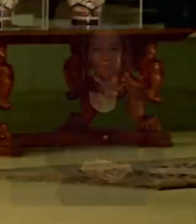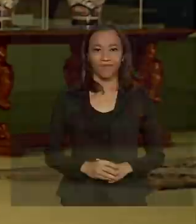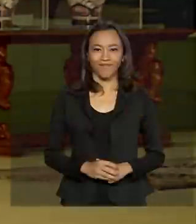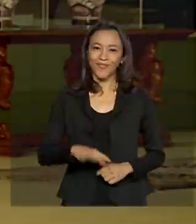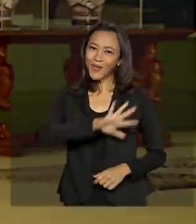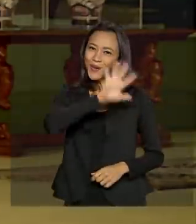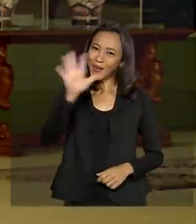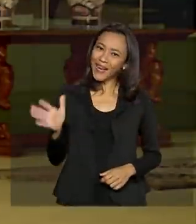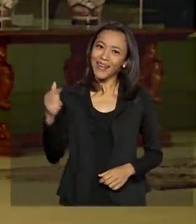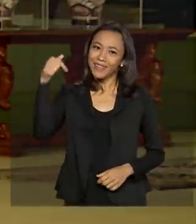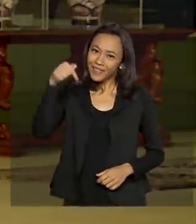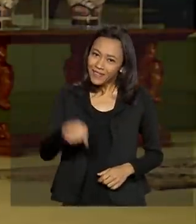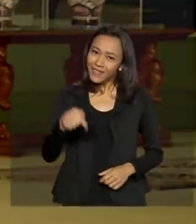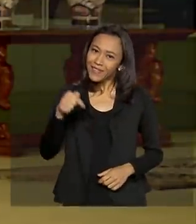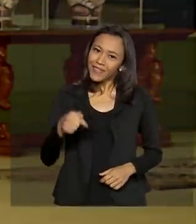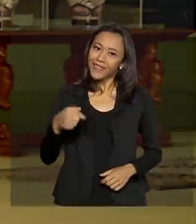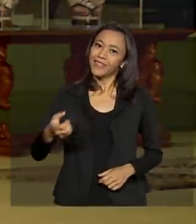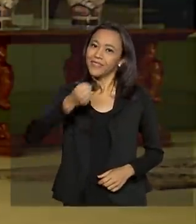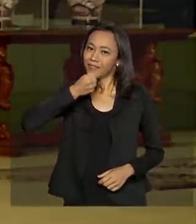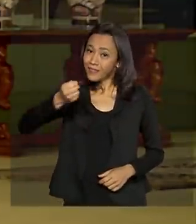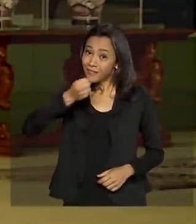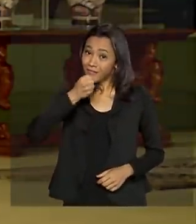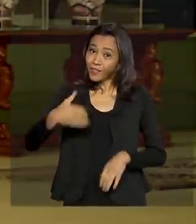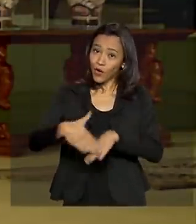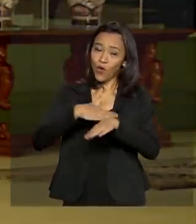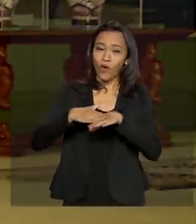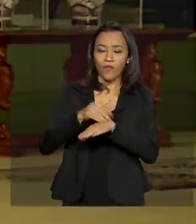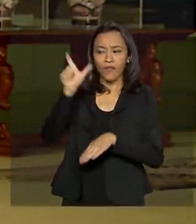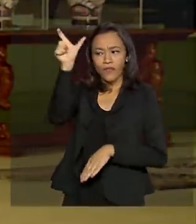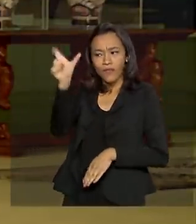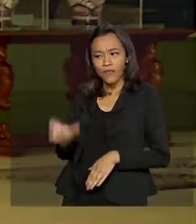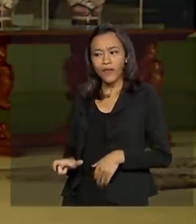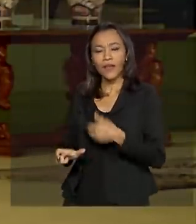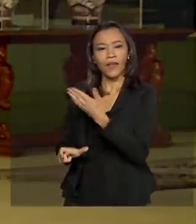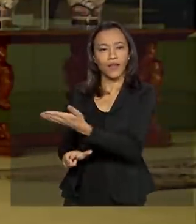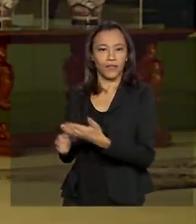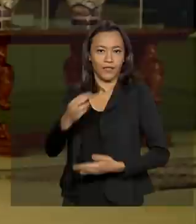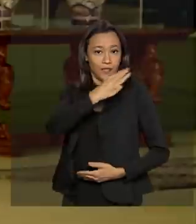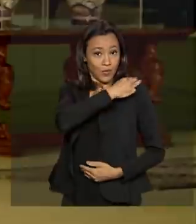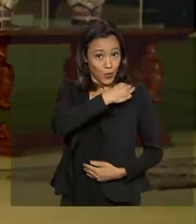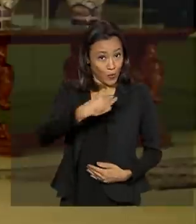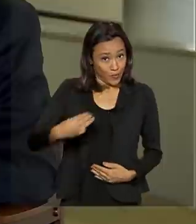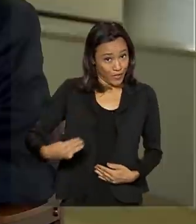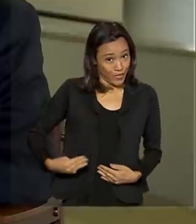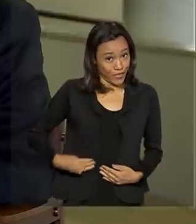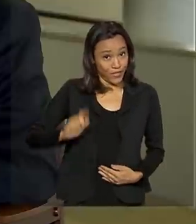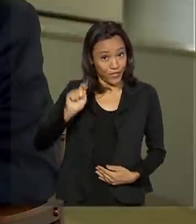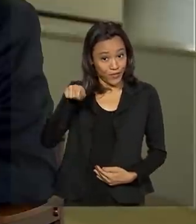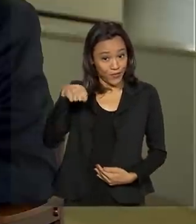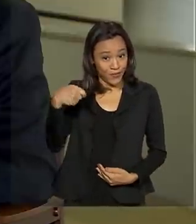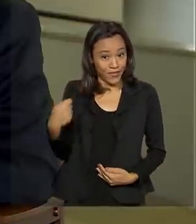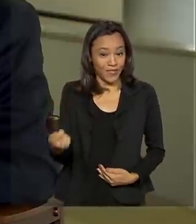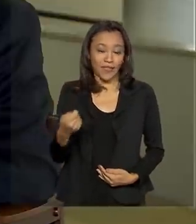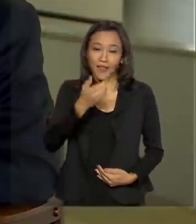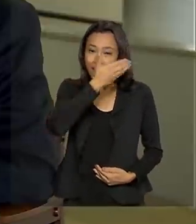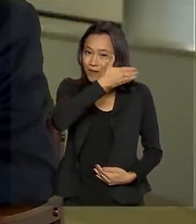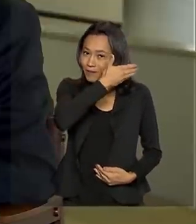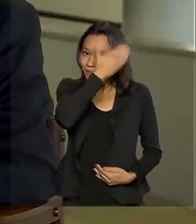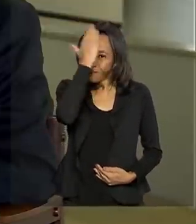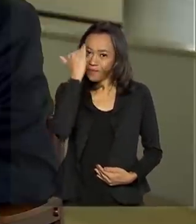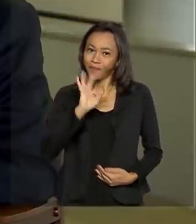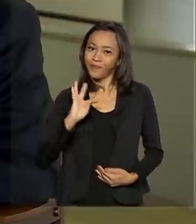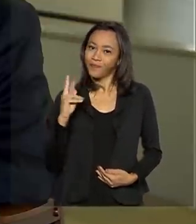Olá, neste bloco do Brasil em Pauta, a gente conversa com o ministro-chefe do Gabinete de Segurança Institucional da Presidência da República,